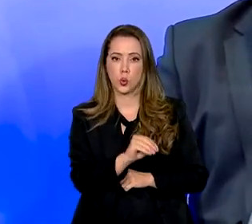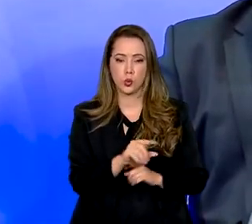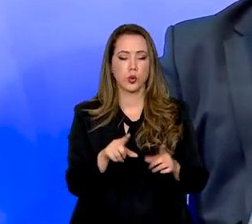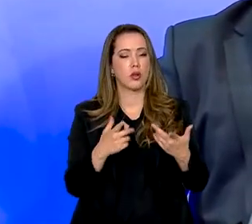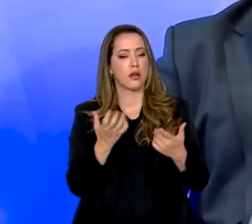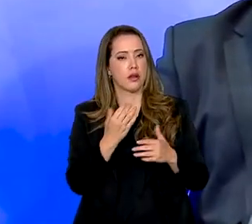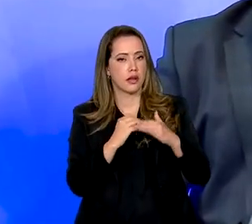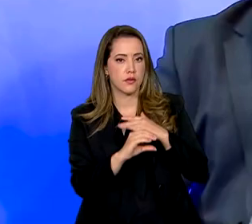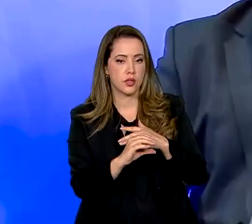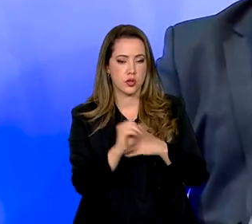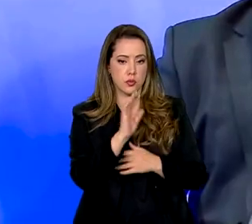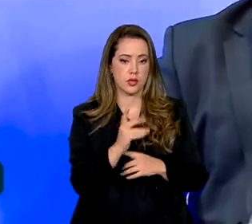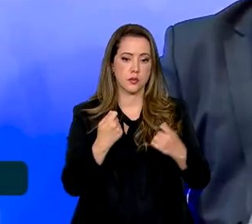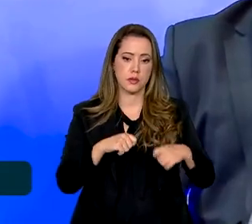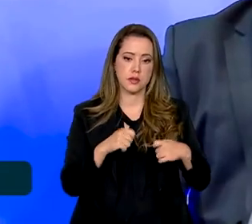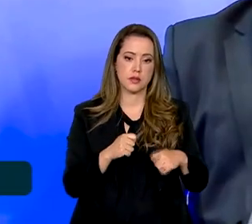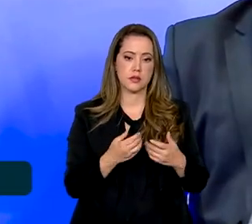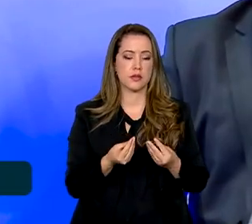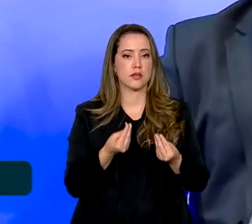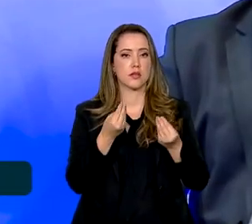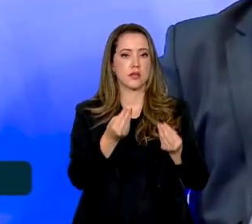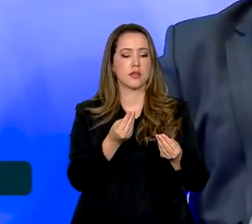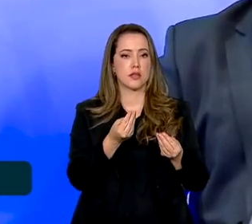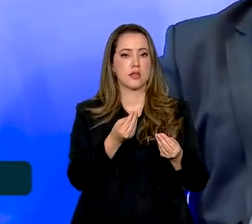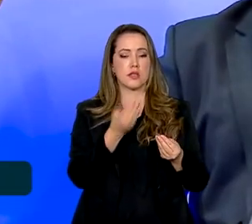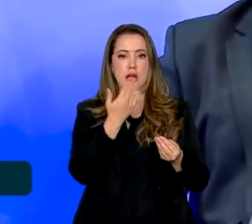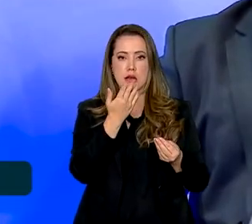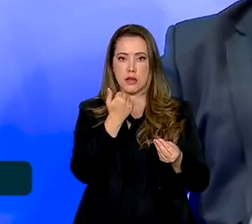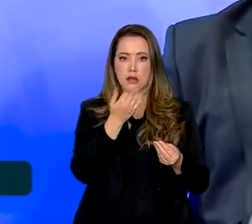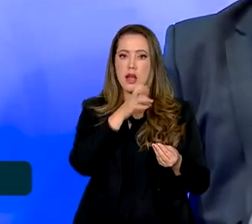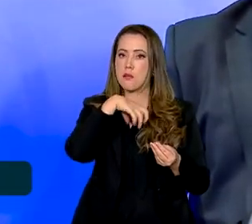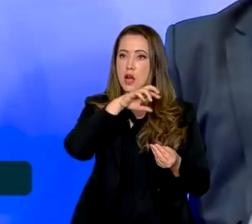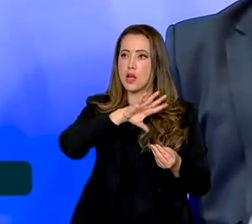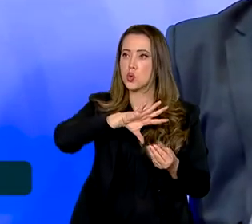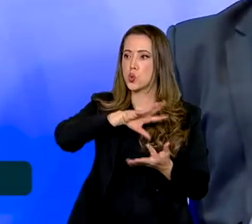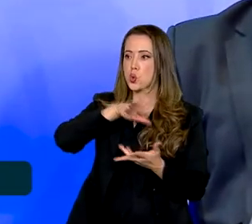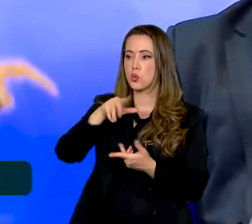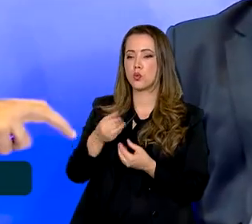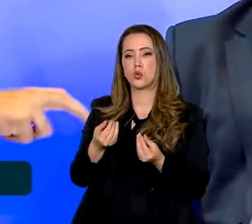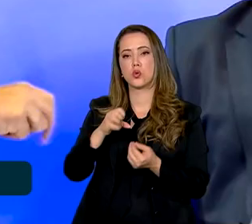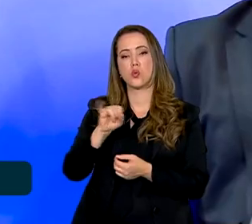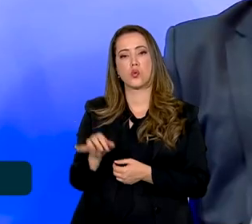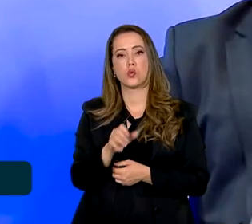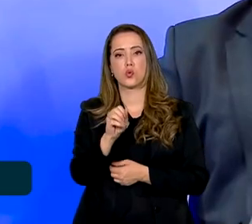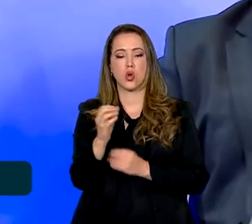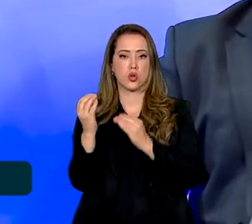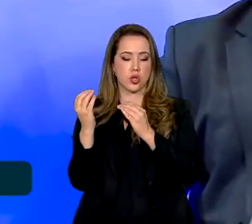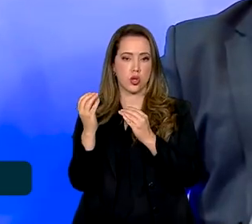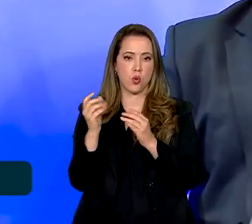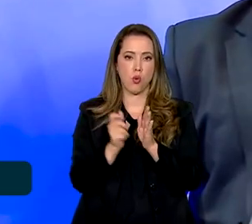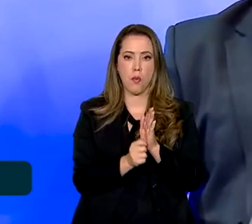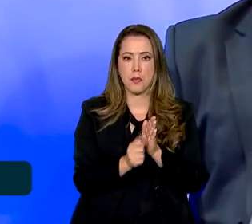Brasil porque precisa alimentar animais mundo afora com milho, com soja, para garantir a produção de proteína animal